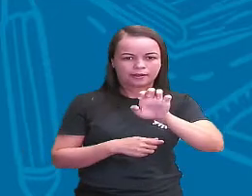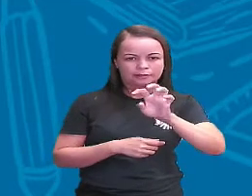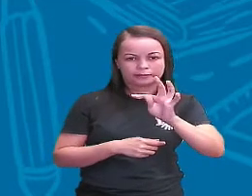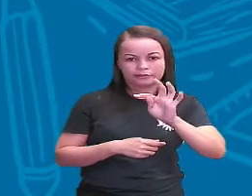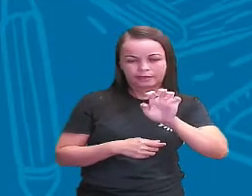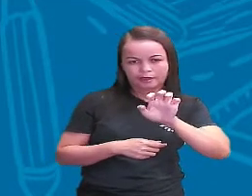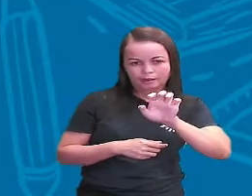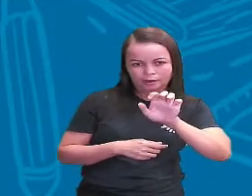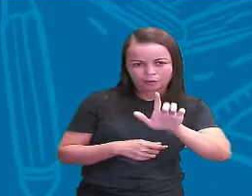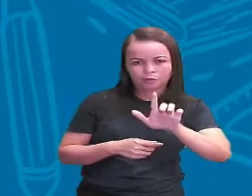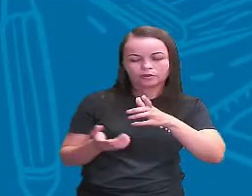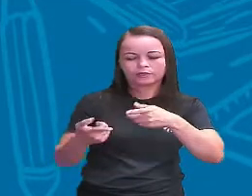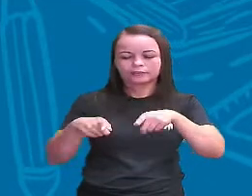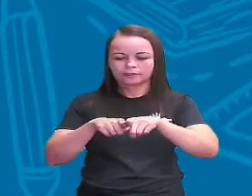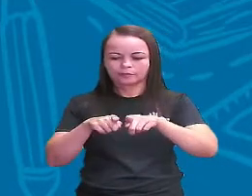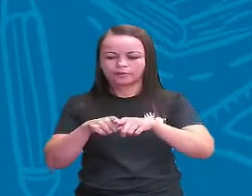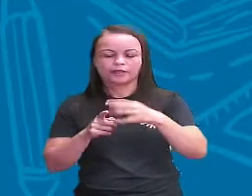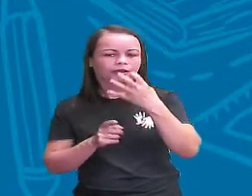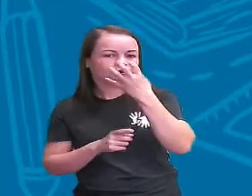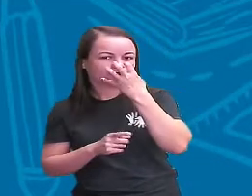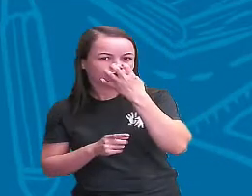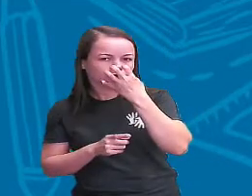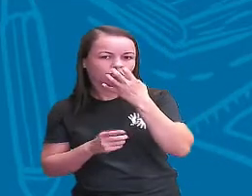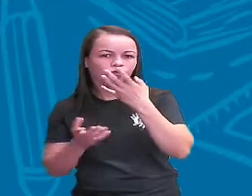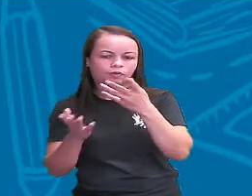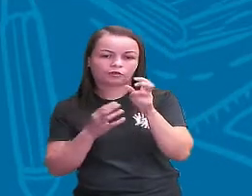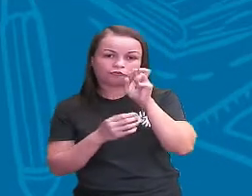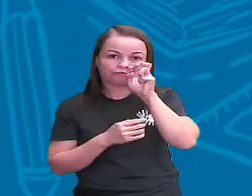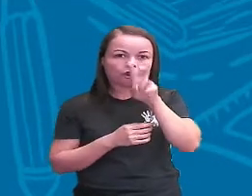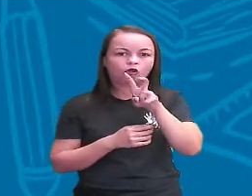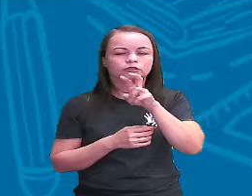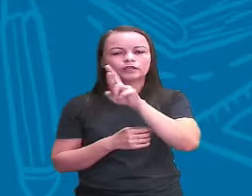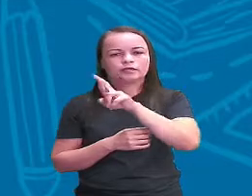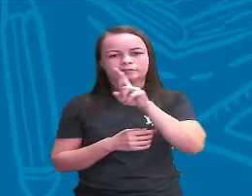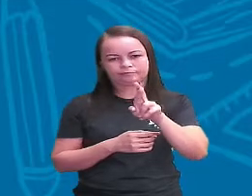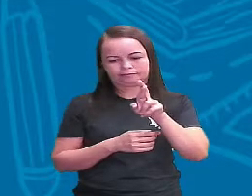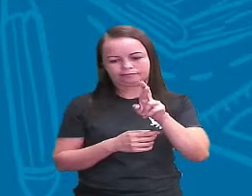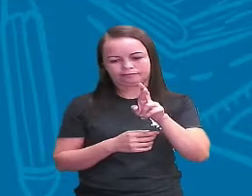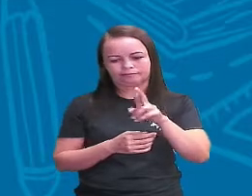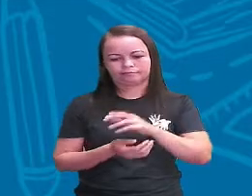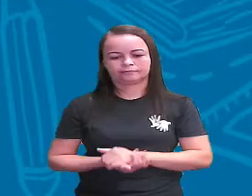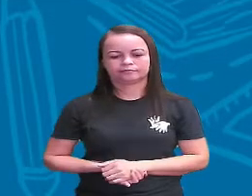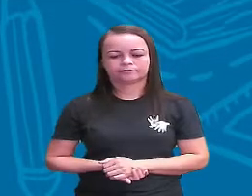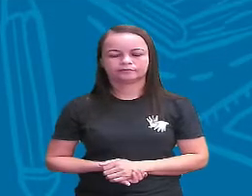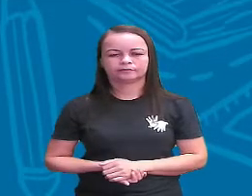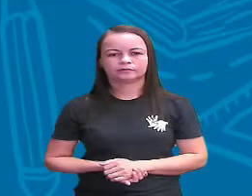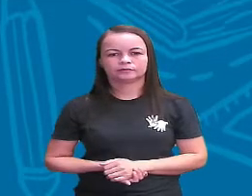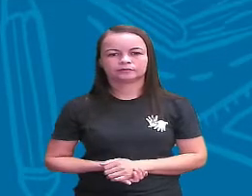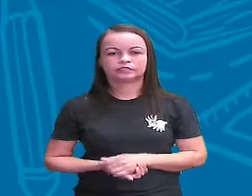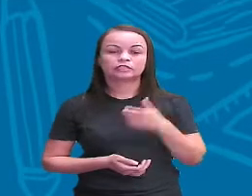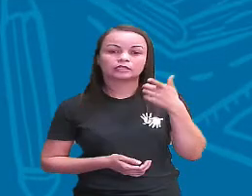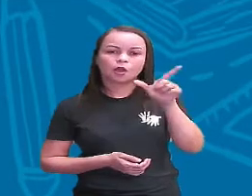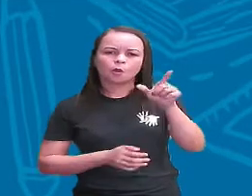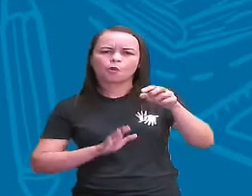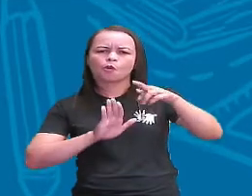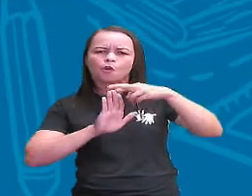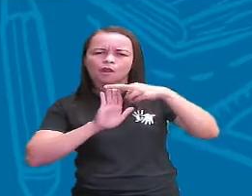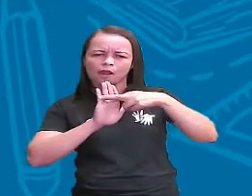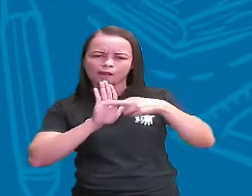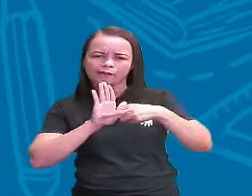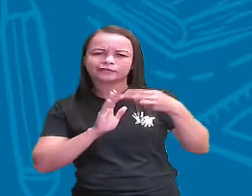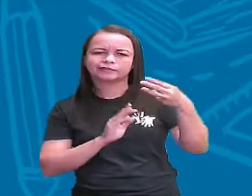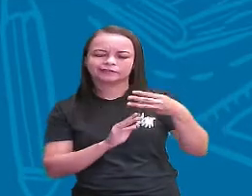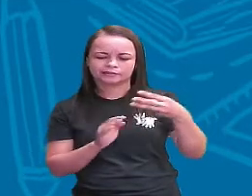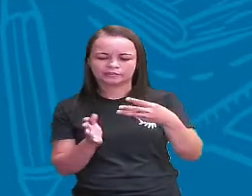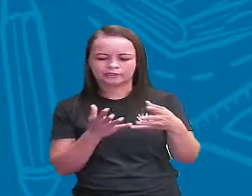eu precisei colocar dois R's. Já na outra regrinha, na terceira regrinha,